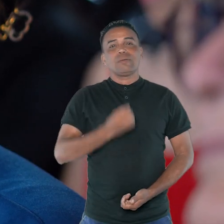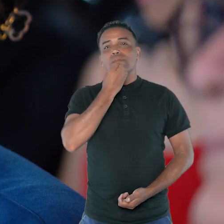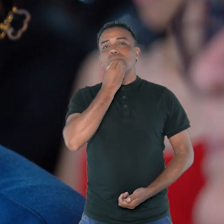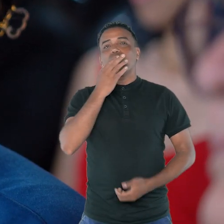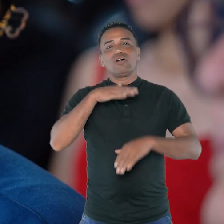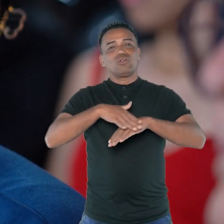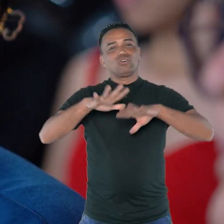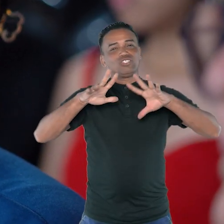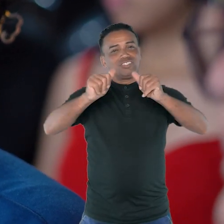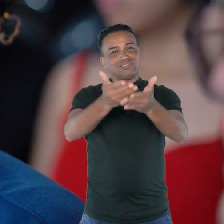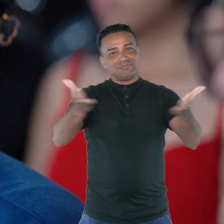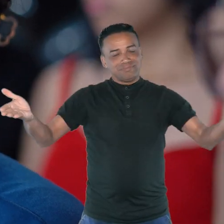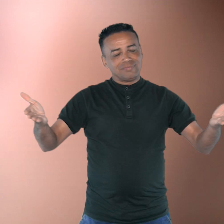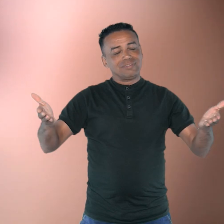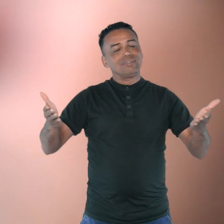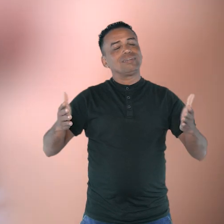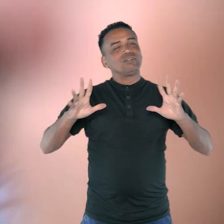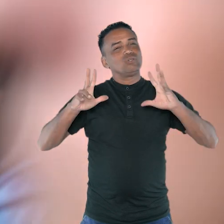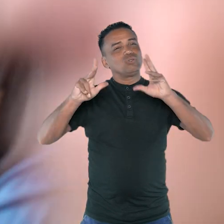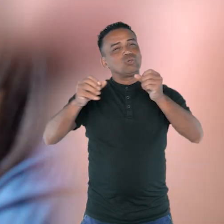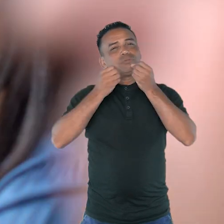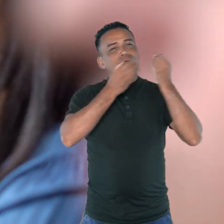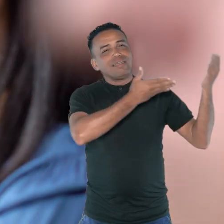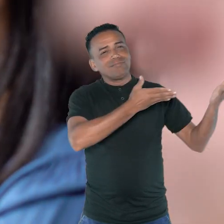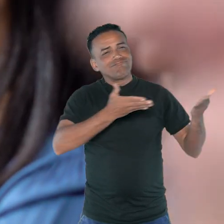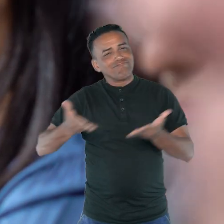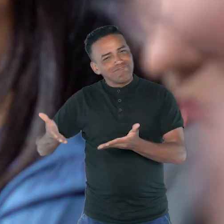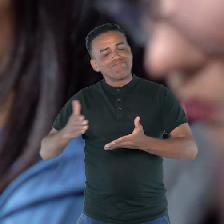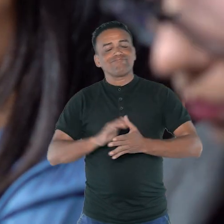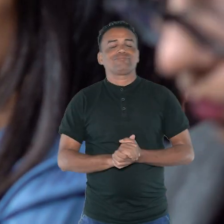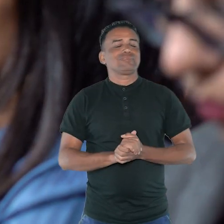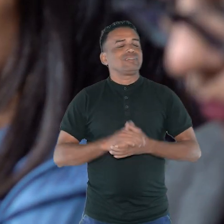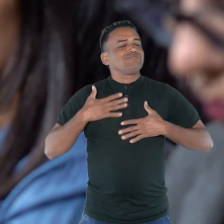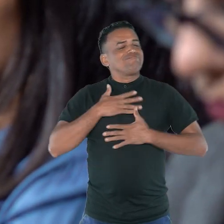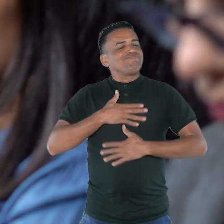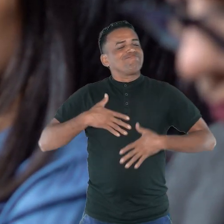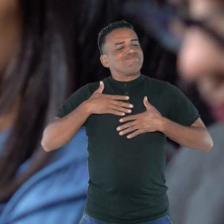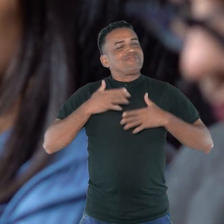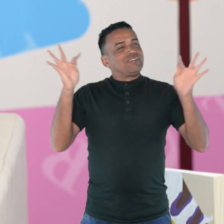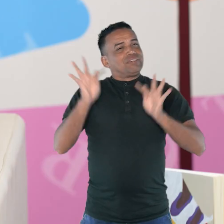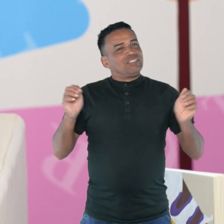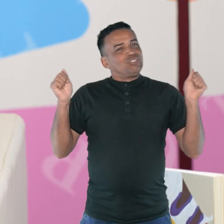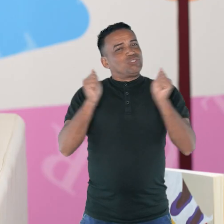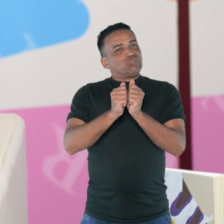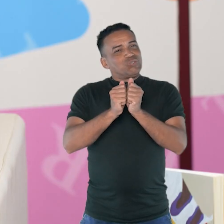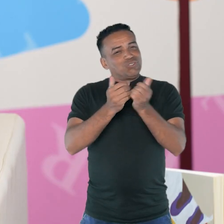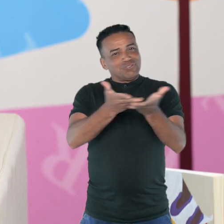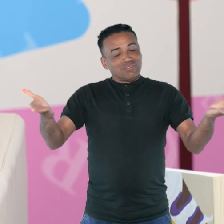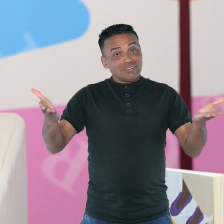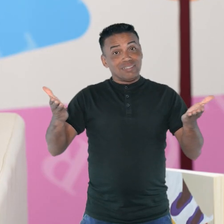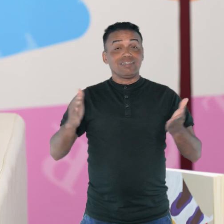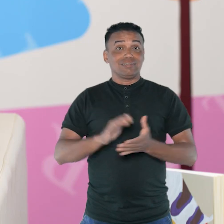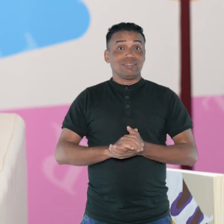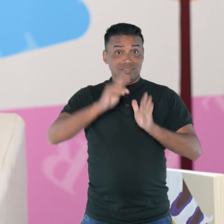Boa noite a todos. Sejam todos muito bem-vindos. Grande satisfação estar aqui com vocês.